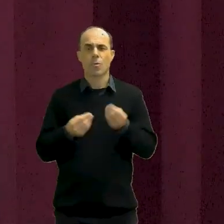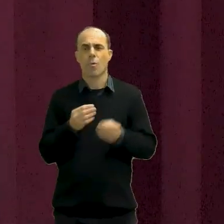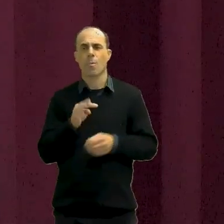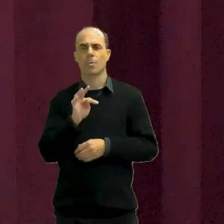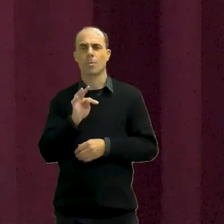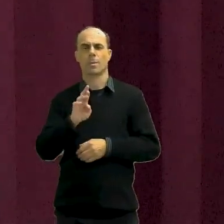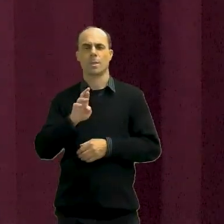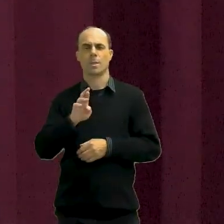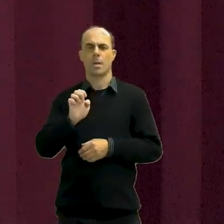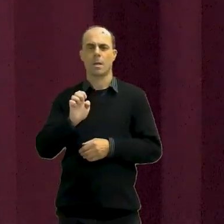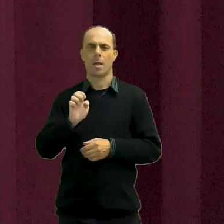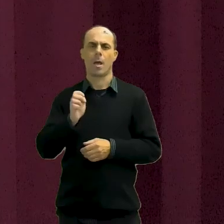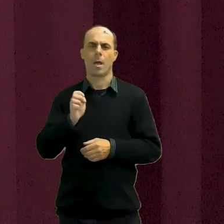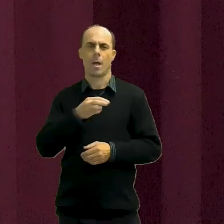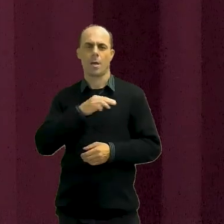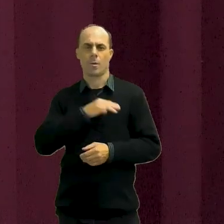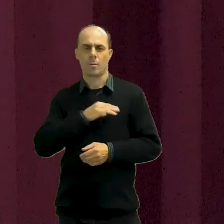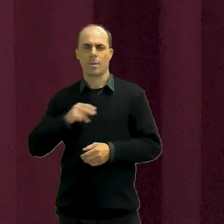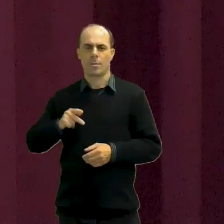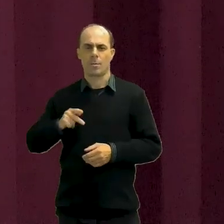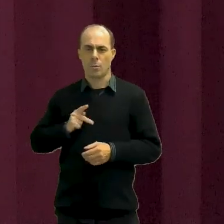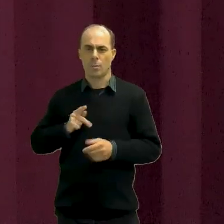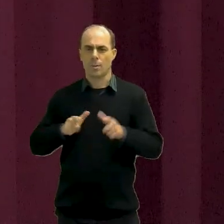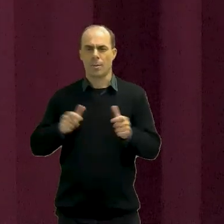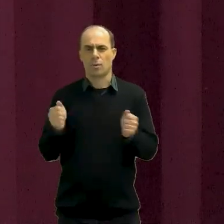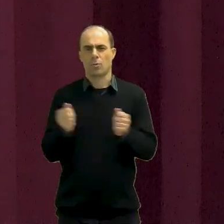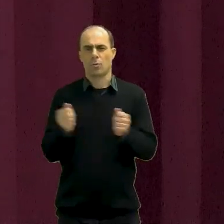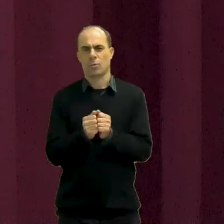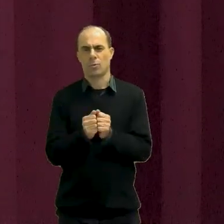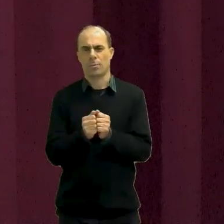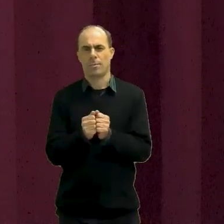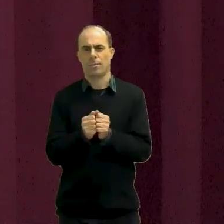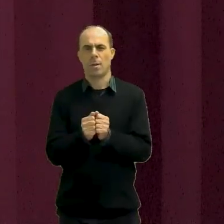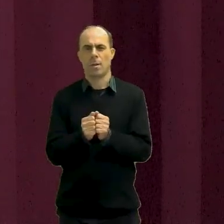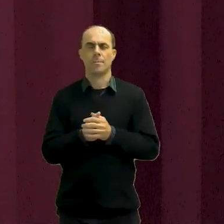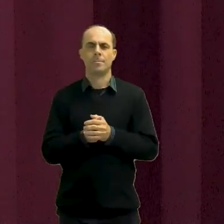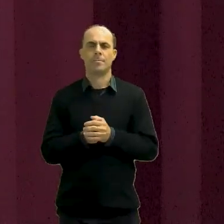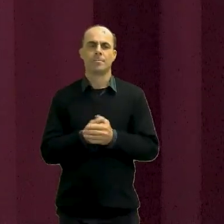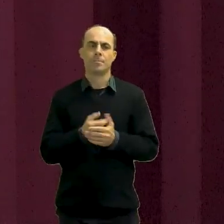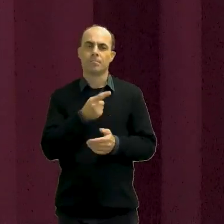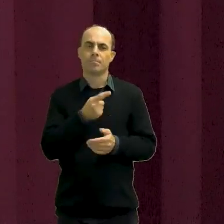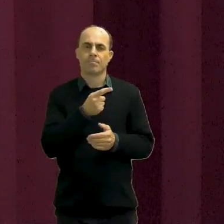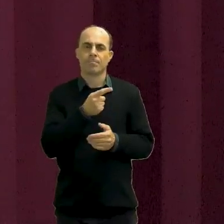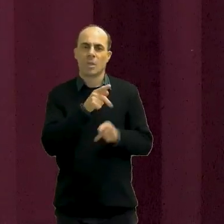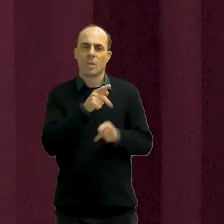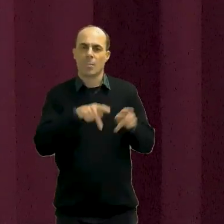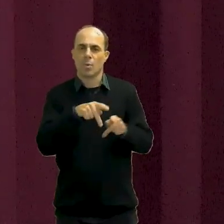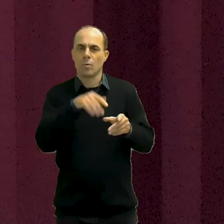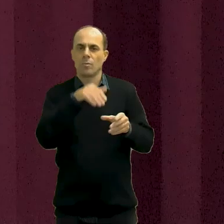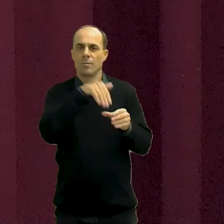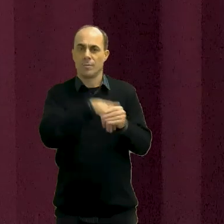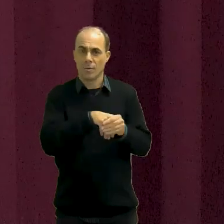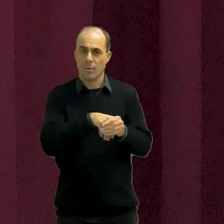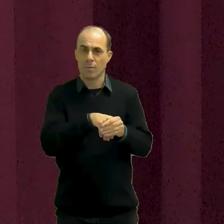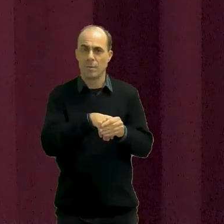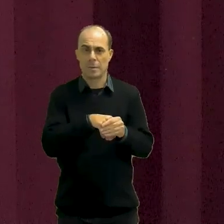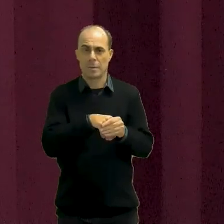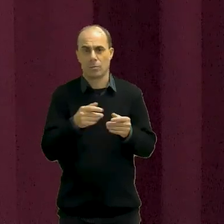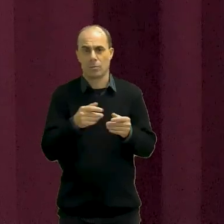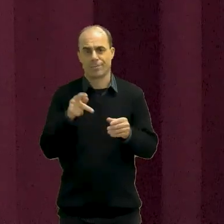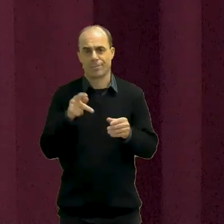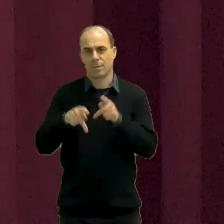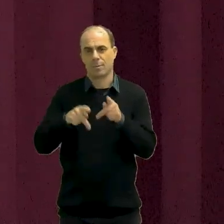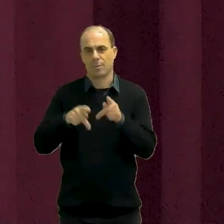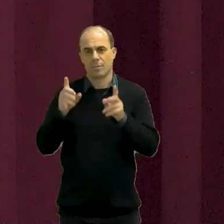ministério público para que aquele eleitor aquela eleitora possa efetivamente ter acesso a determinados prédios